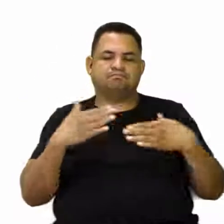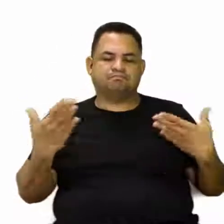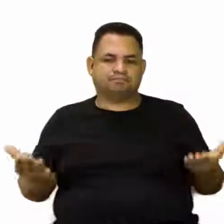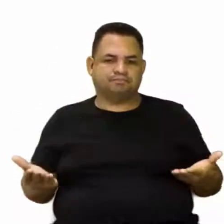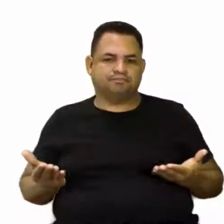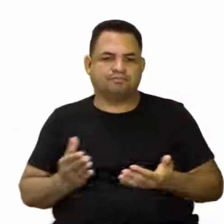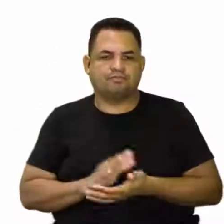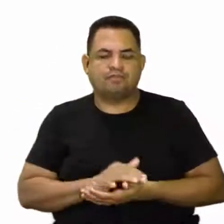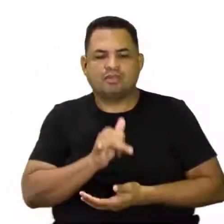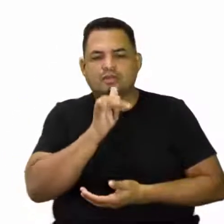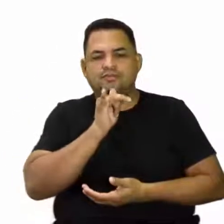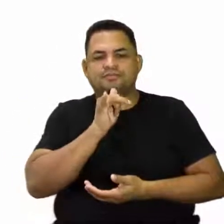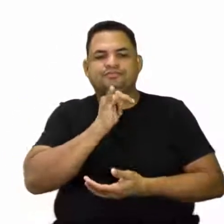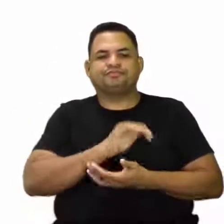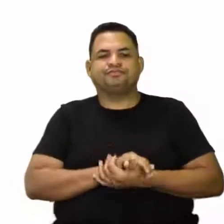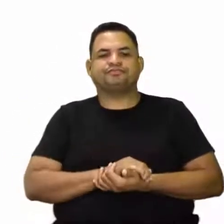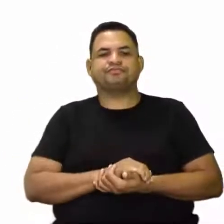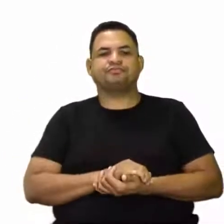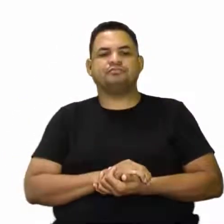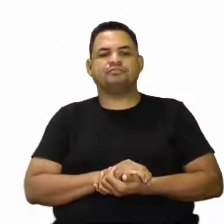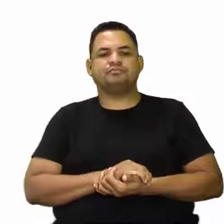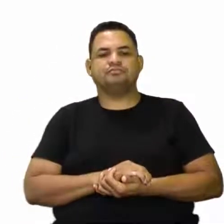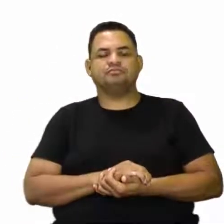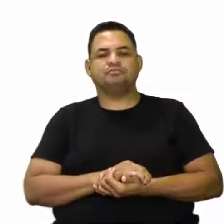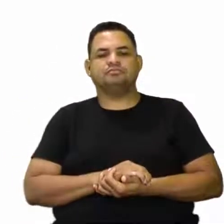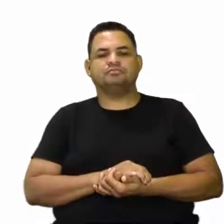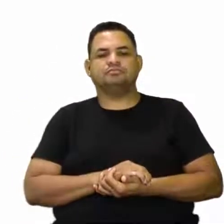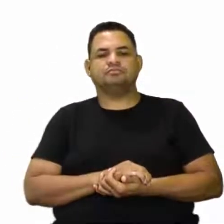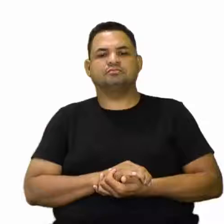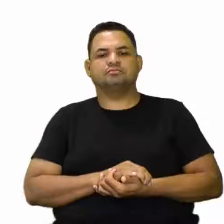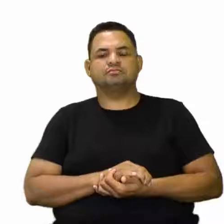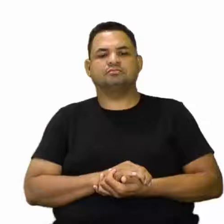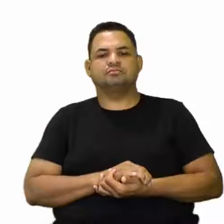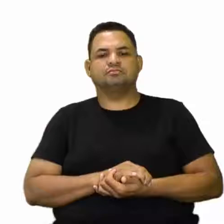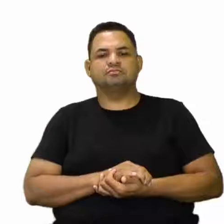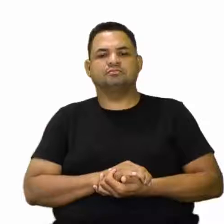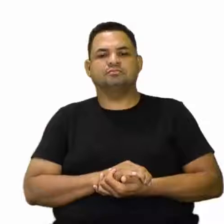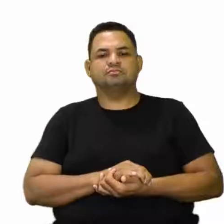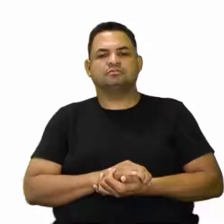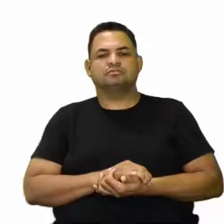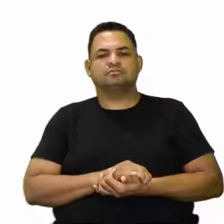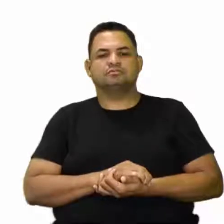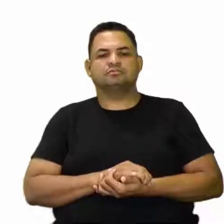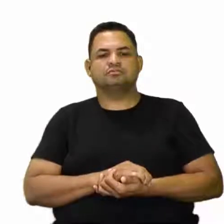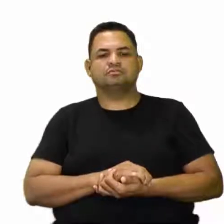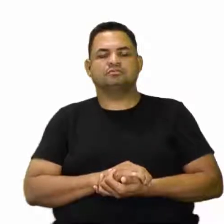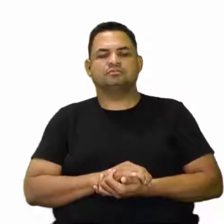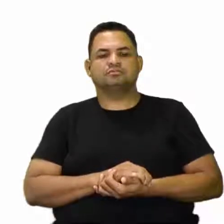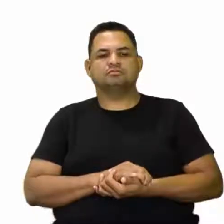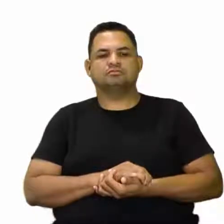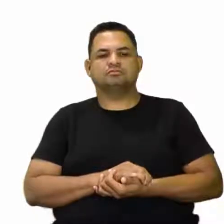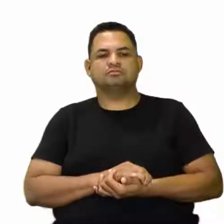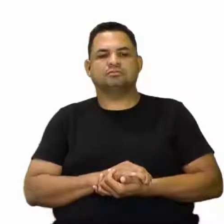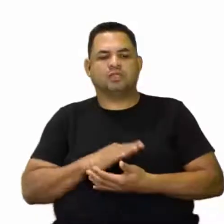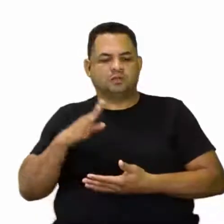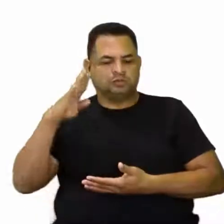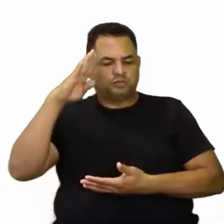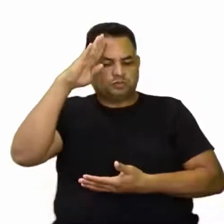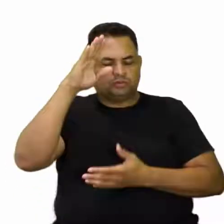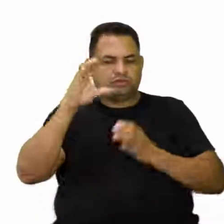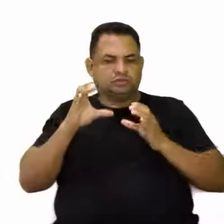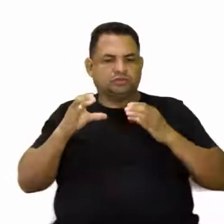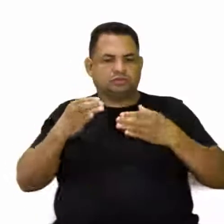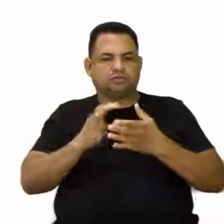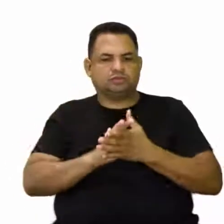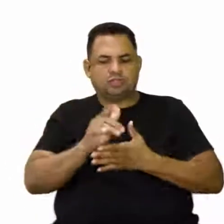sentido. Por exemplo, o exército alemão toma Paris em 1940. O exército